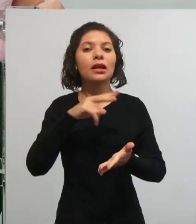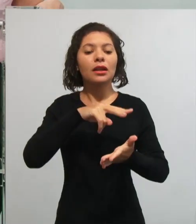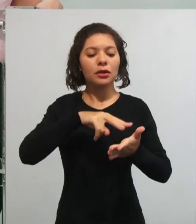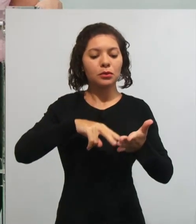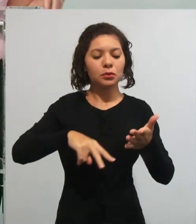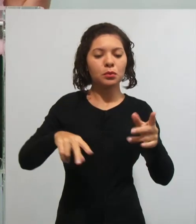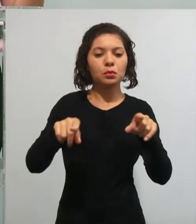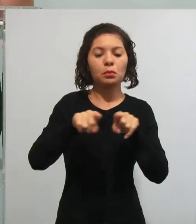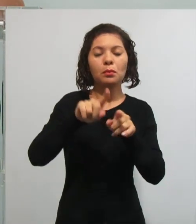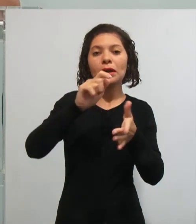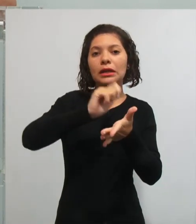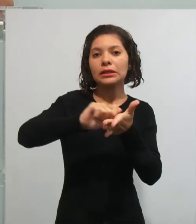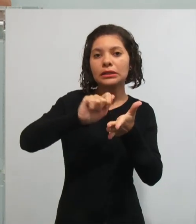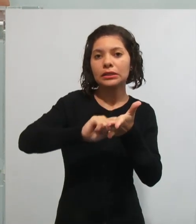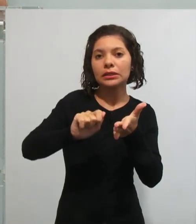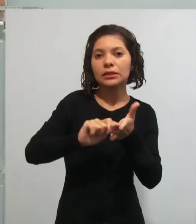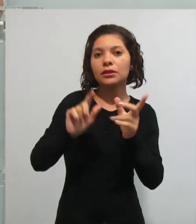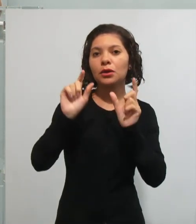e da escrita, elas são